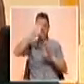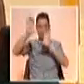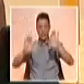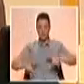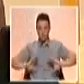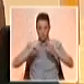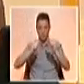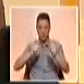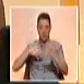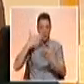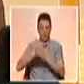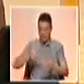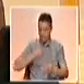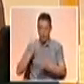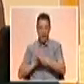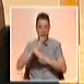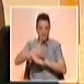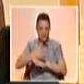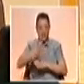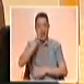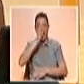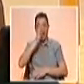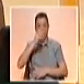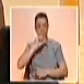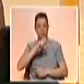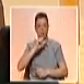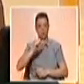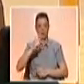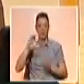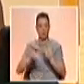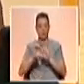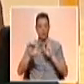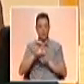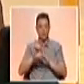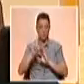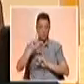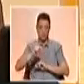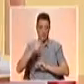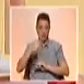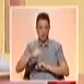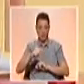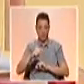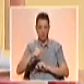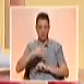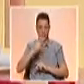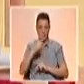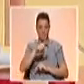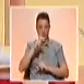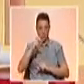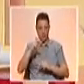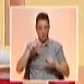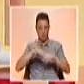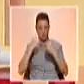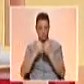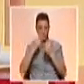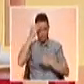permitir um melhor acesso, quer à água potável, quer também às condições sanitárias básicas. Uhum. Paula Castro, bem-vinda também à Sociedade